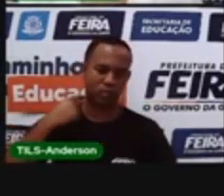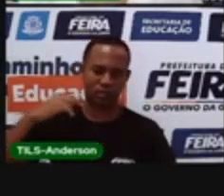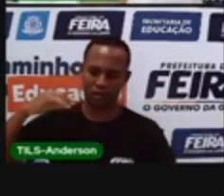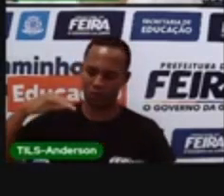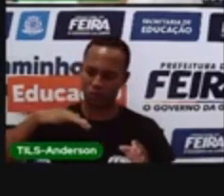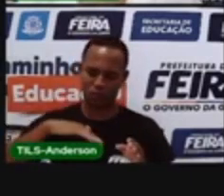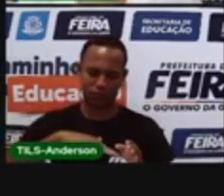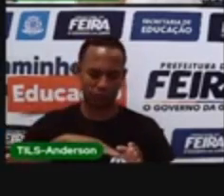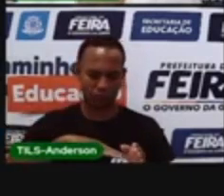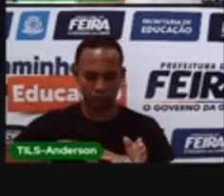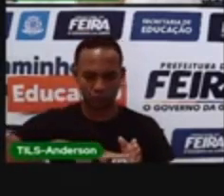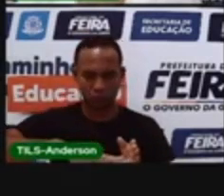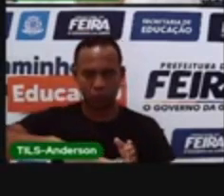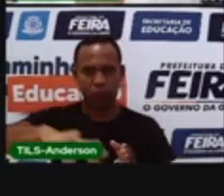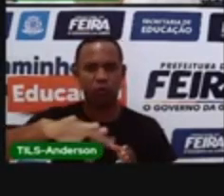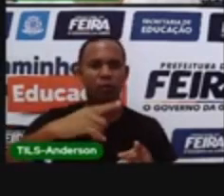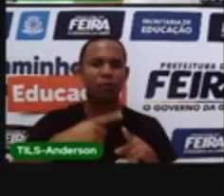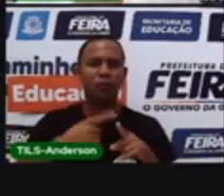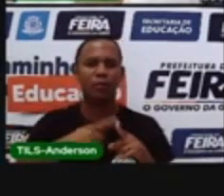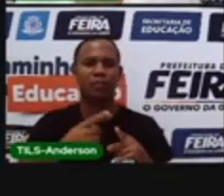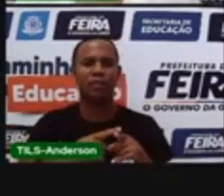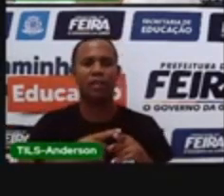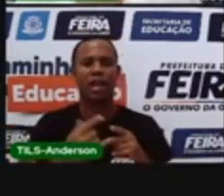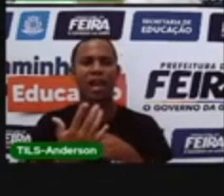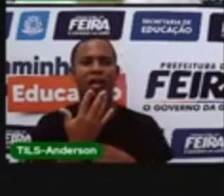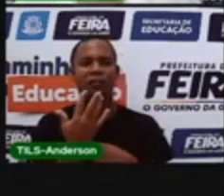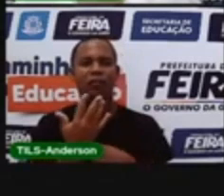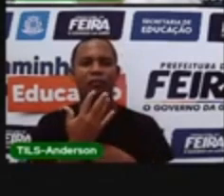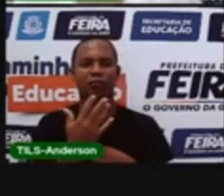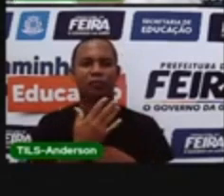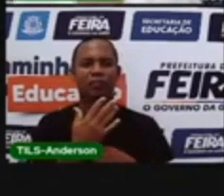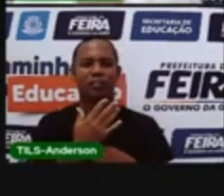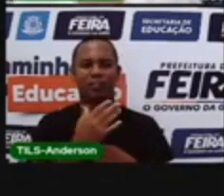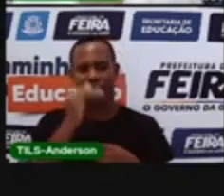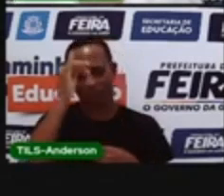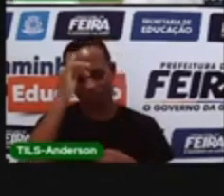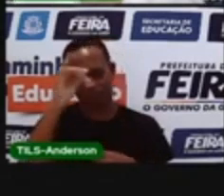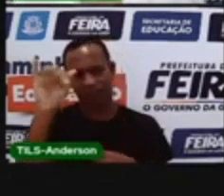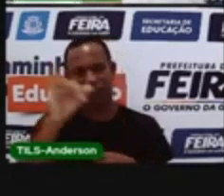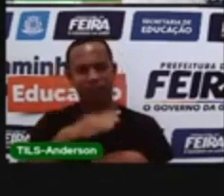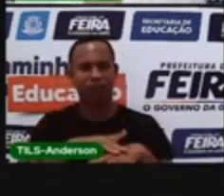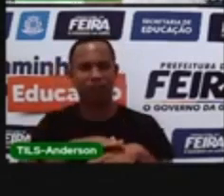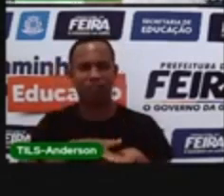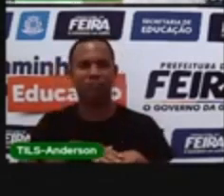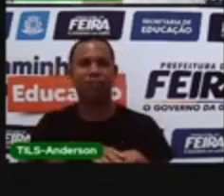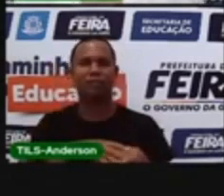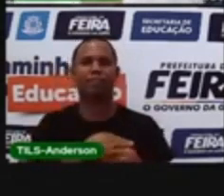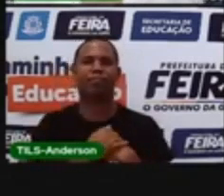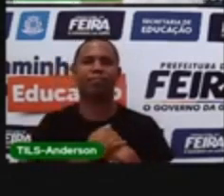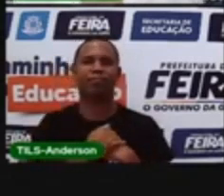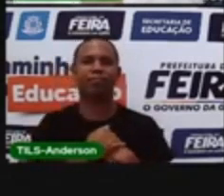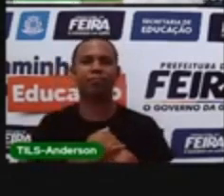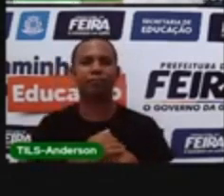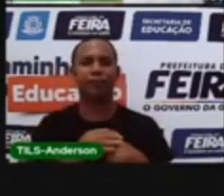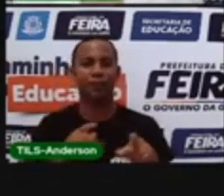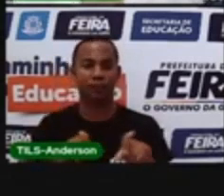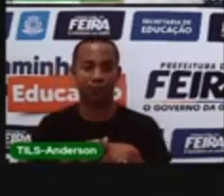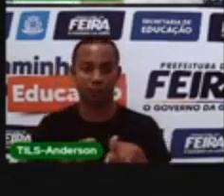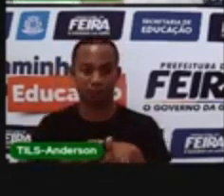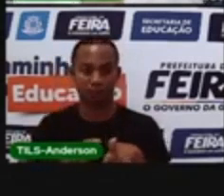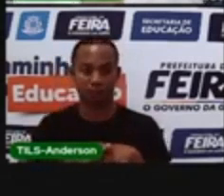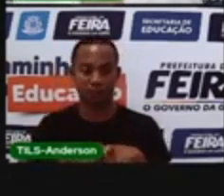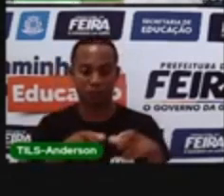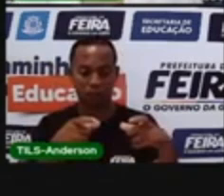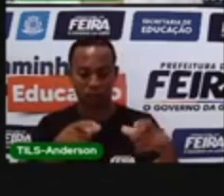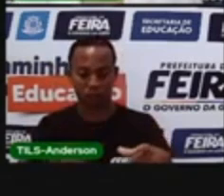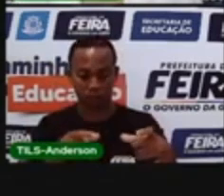As doenças transmitidas pelo e causadas pelo esgoto. Bom, essa rede é composta